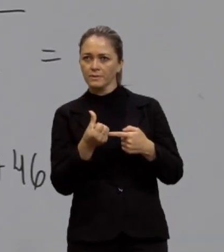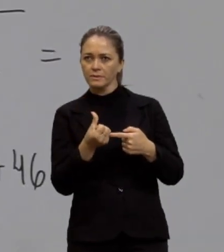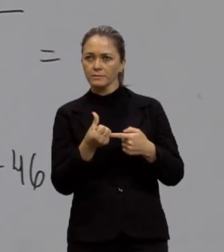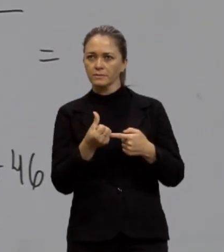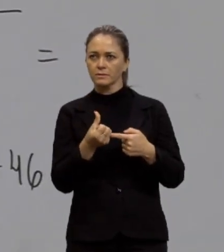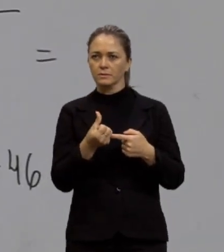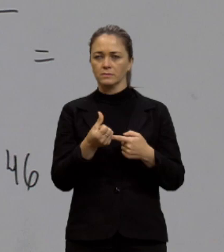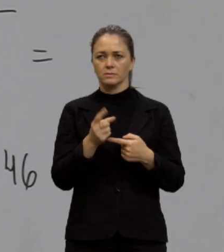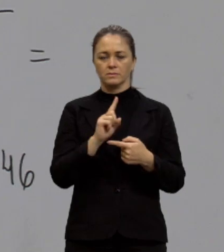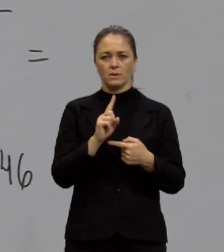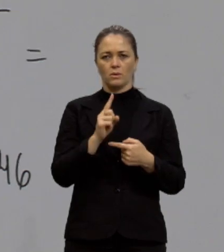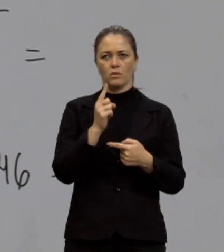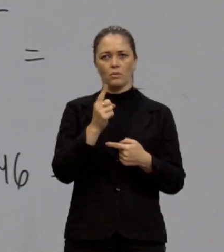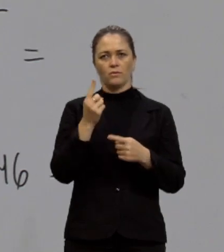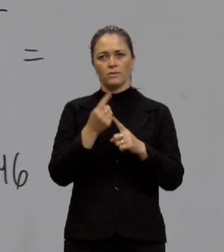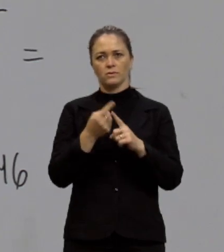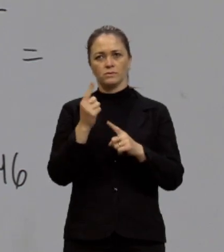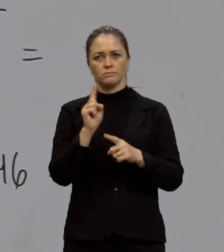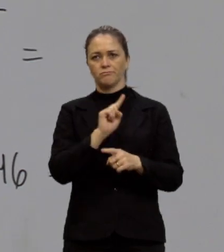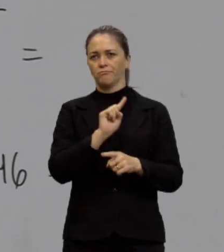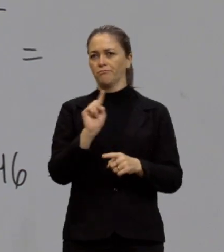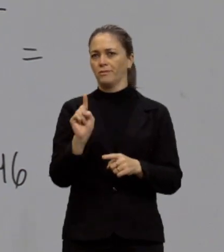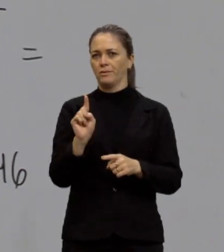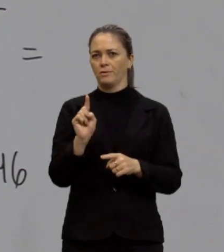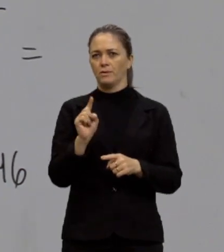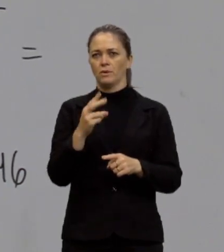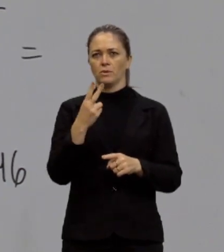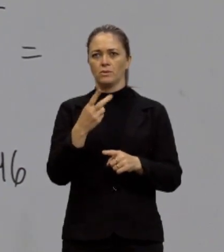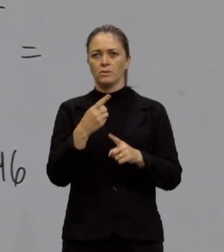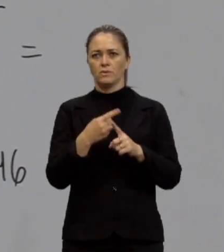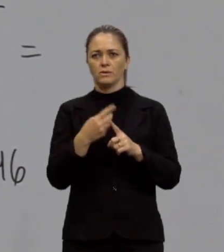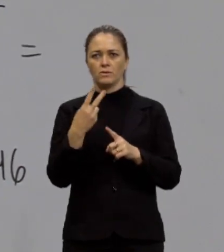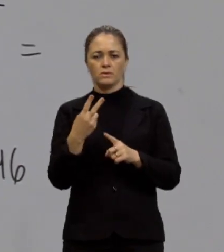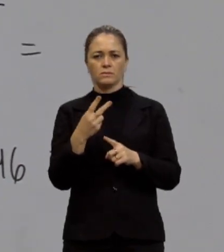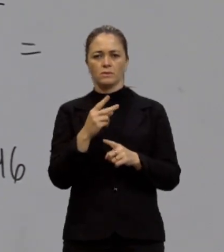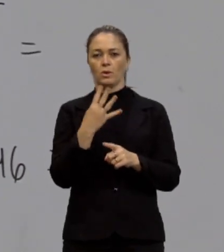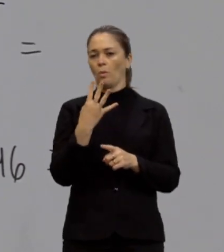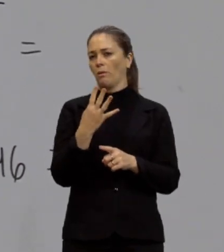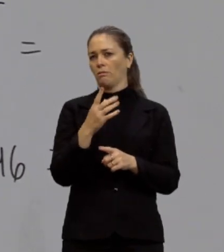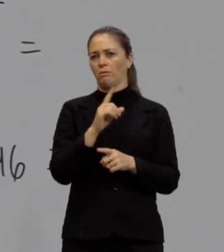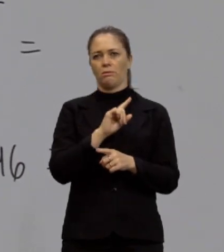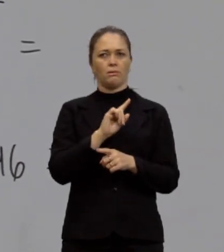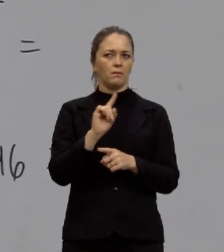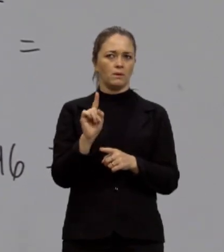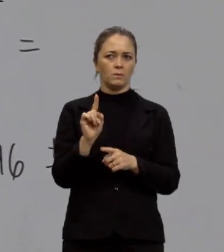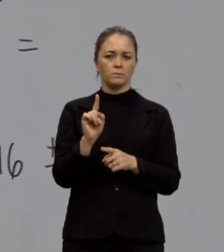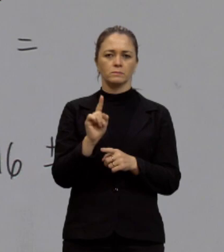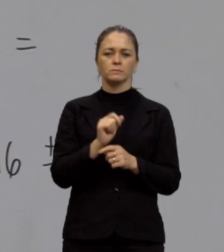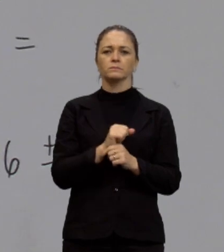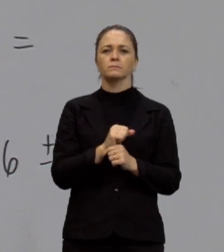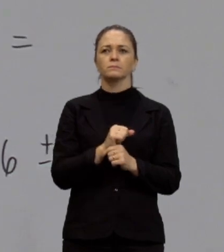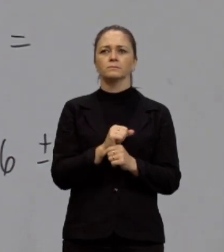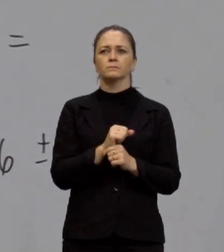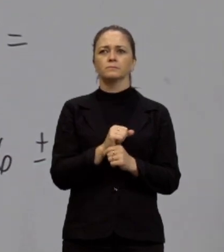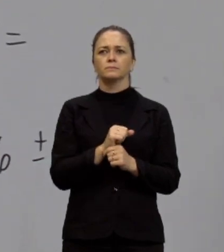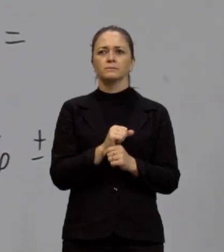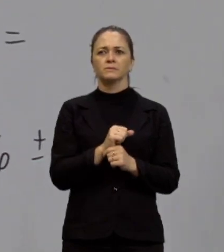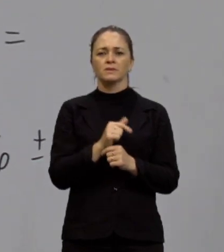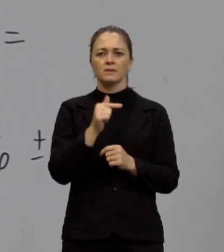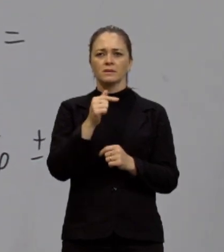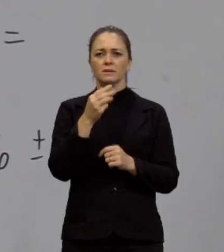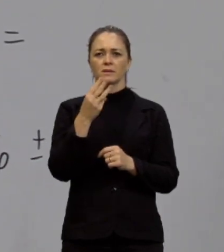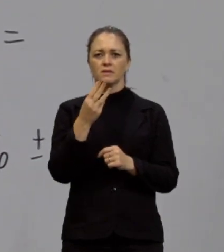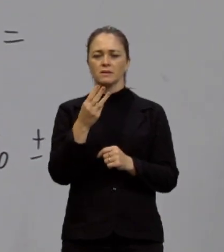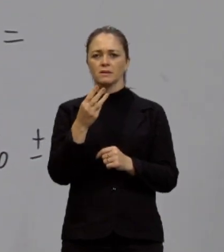1, não é 71. 2 vezes 2, 4, não é 72. 3